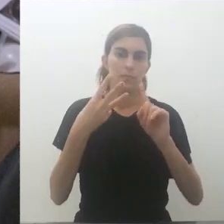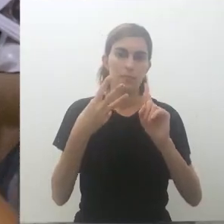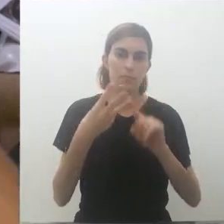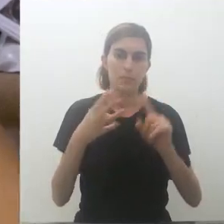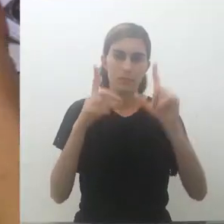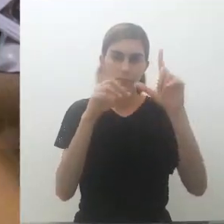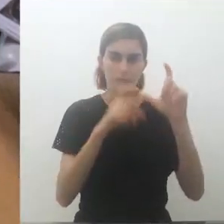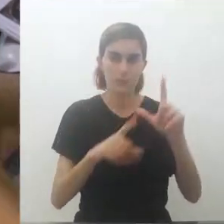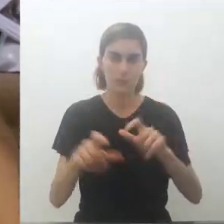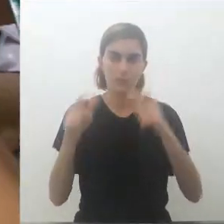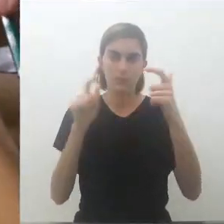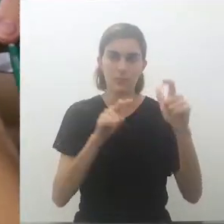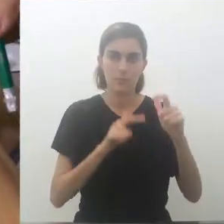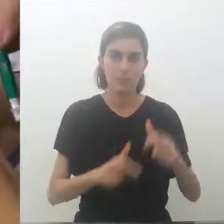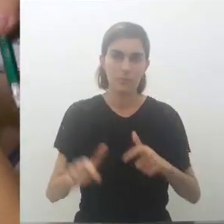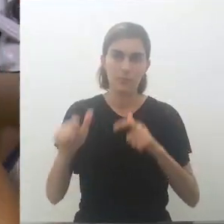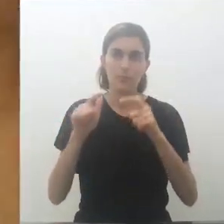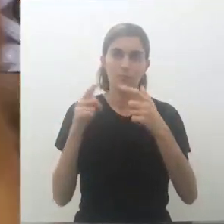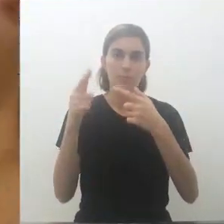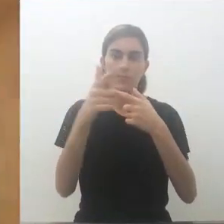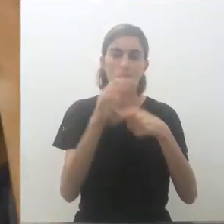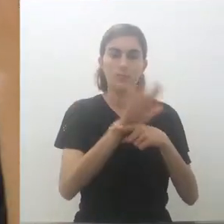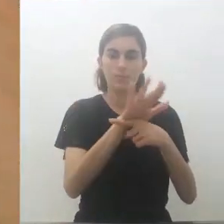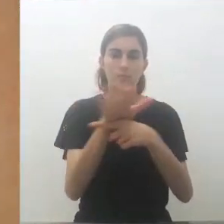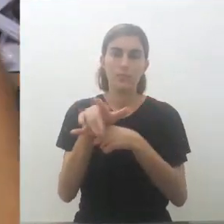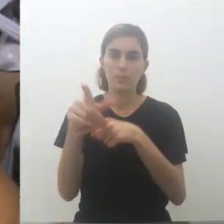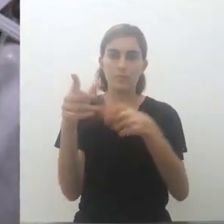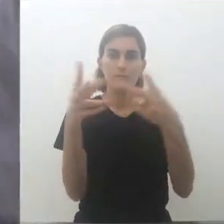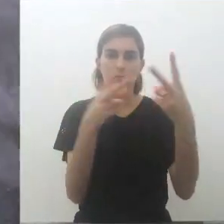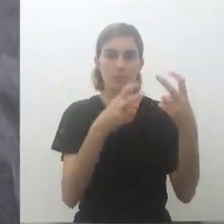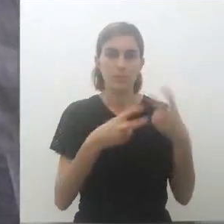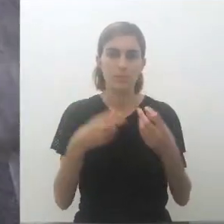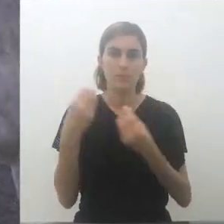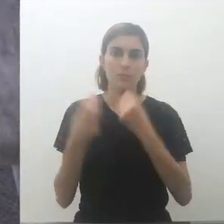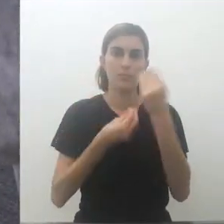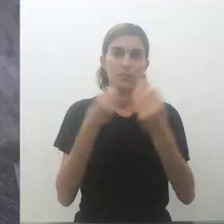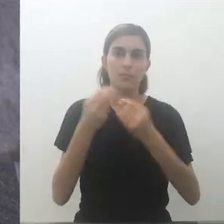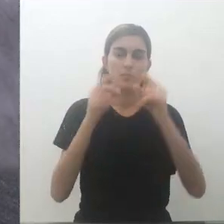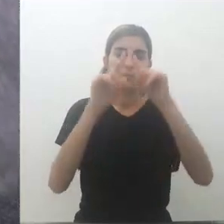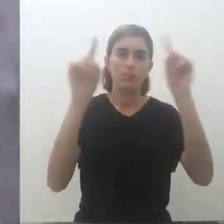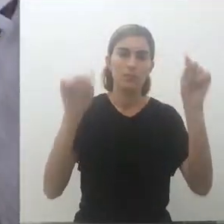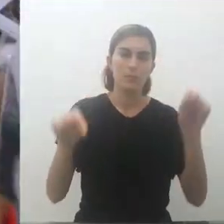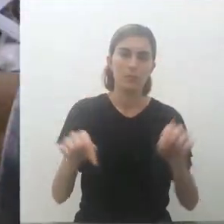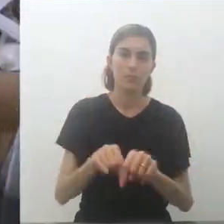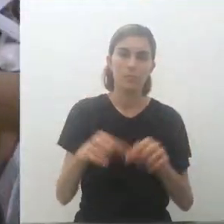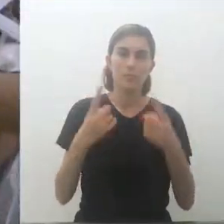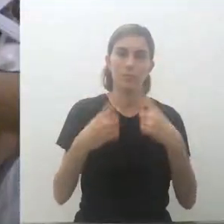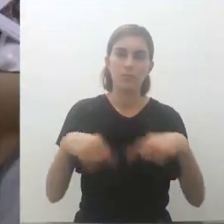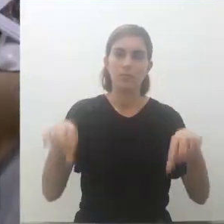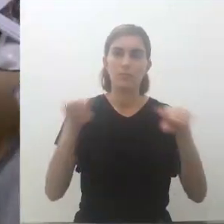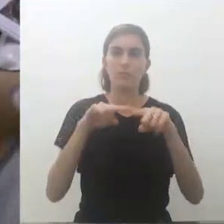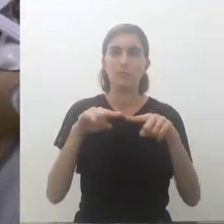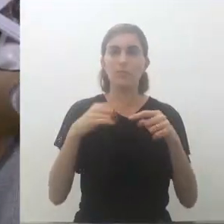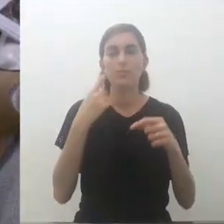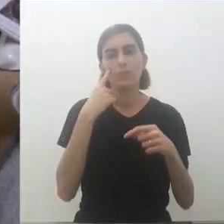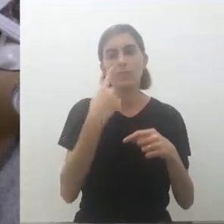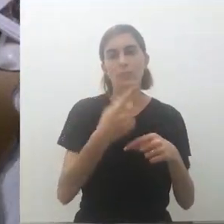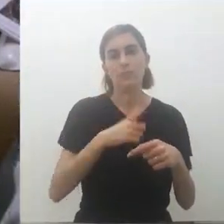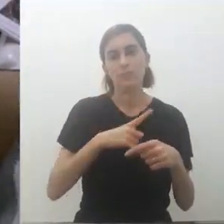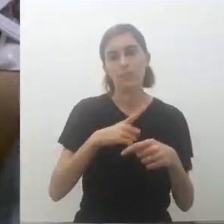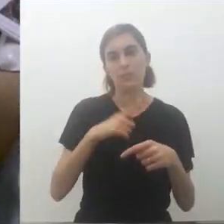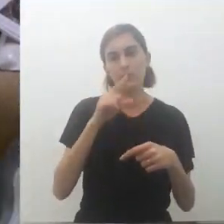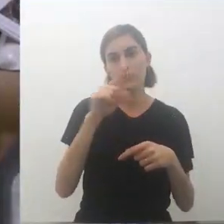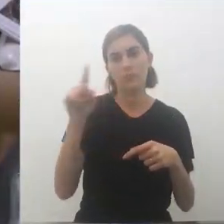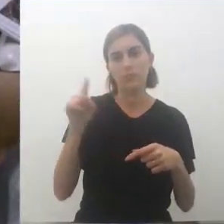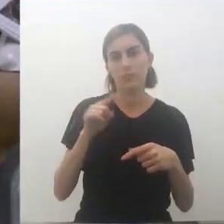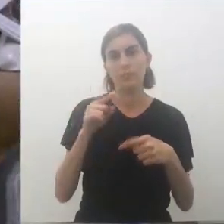ambiente, que irá ajudar você a perceber como as coisas são enquadradas. E a gente tem aqui essa